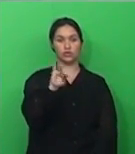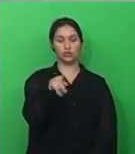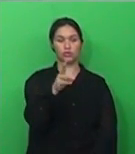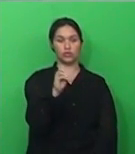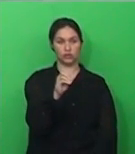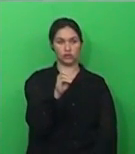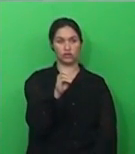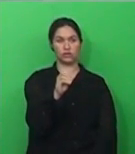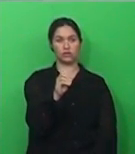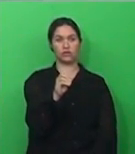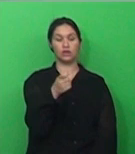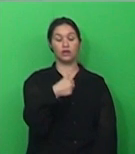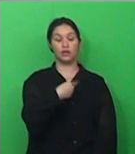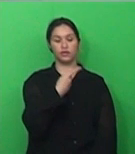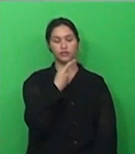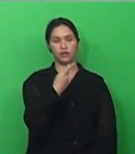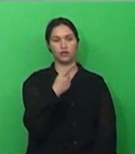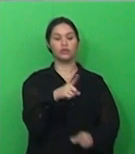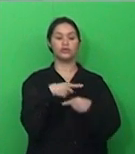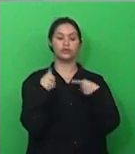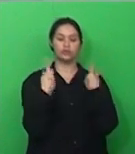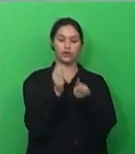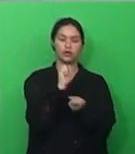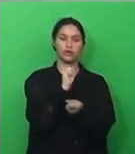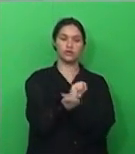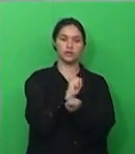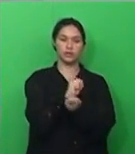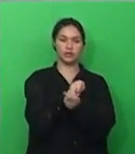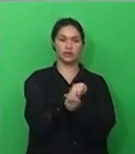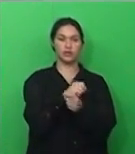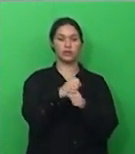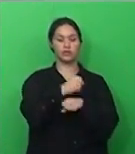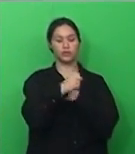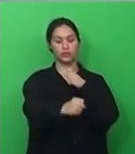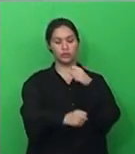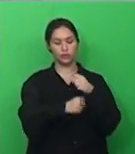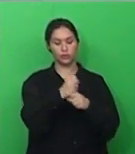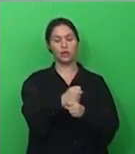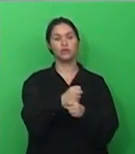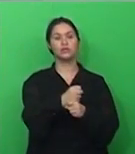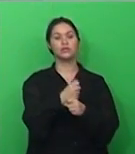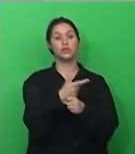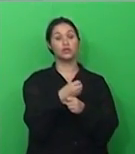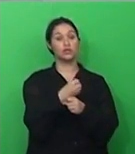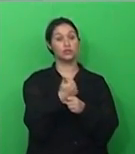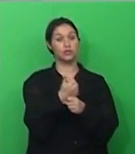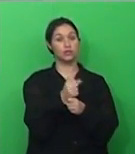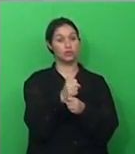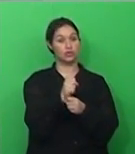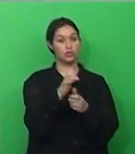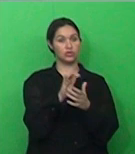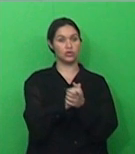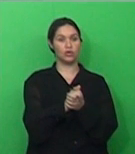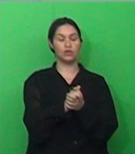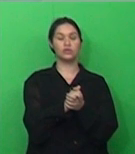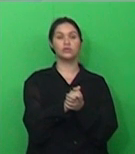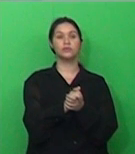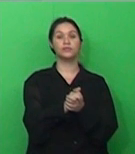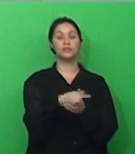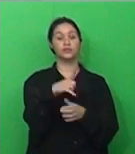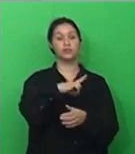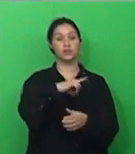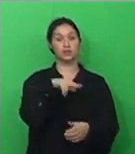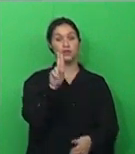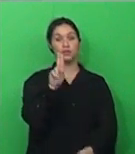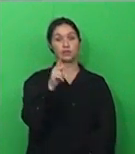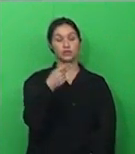no ano que vem, inicia-se, o prefeito disse que até o mês de dezembro vai ser feito